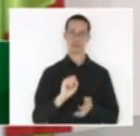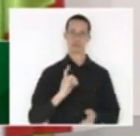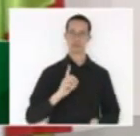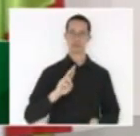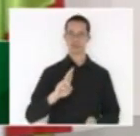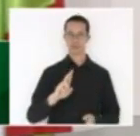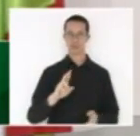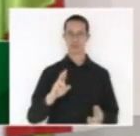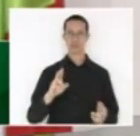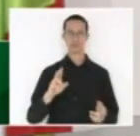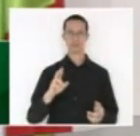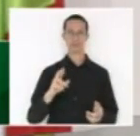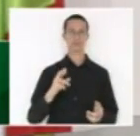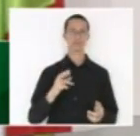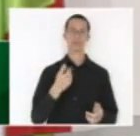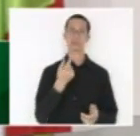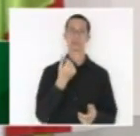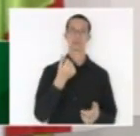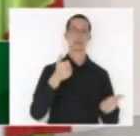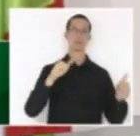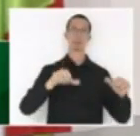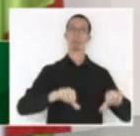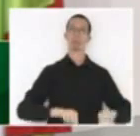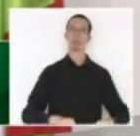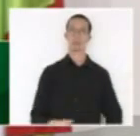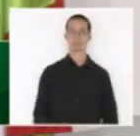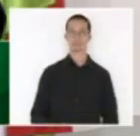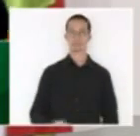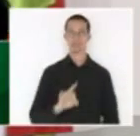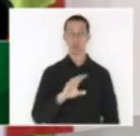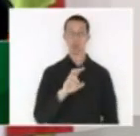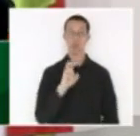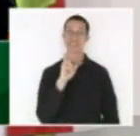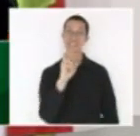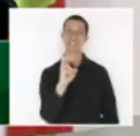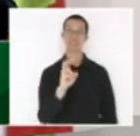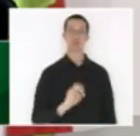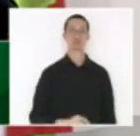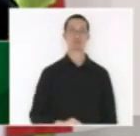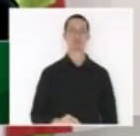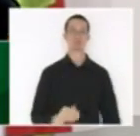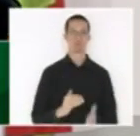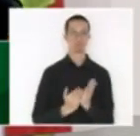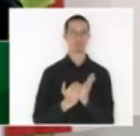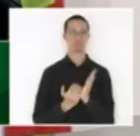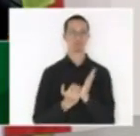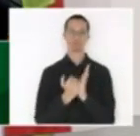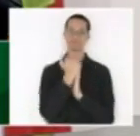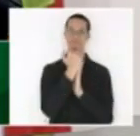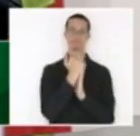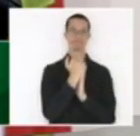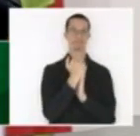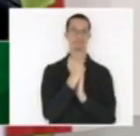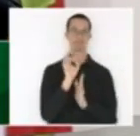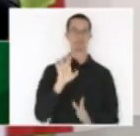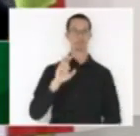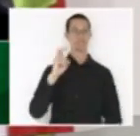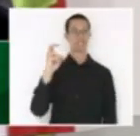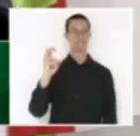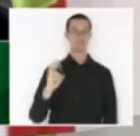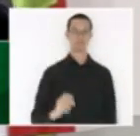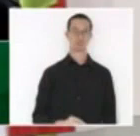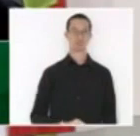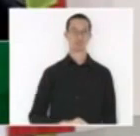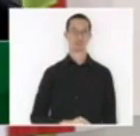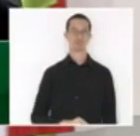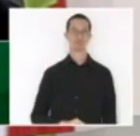Apenas 5 que aumentaram o PIB, em